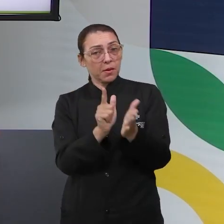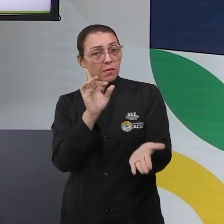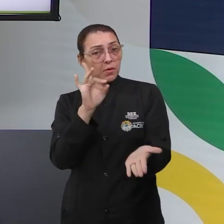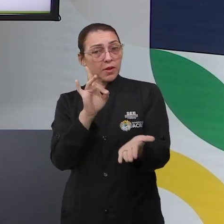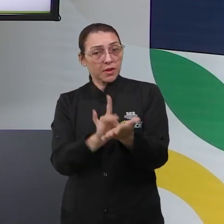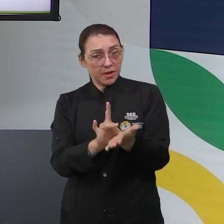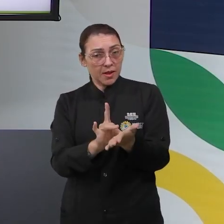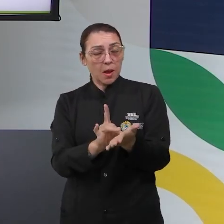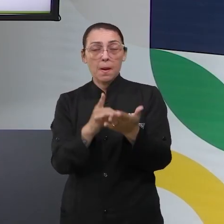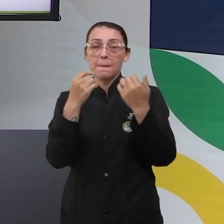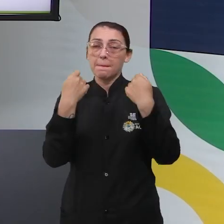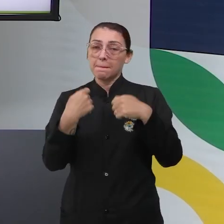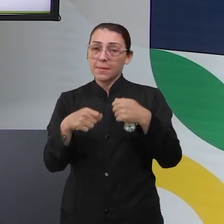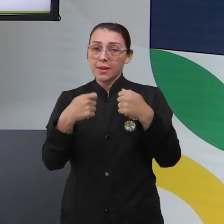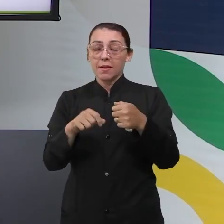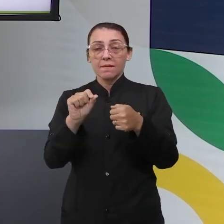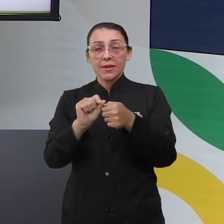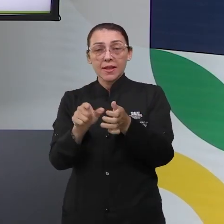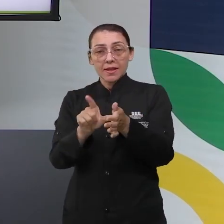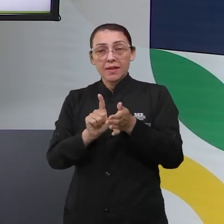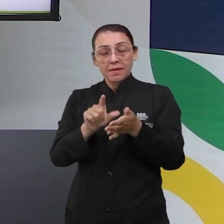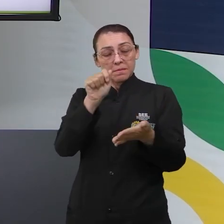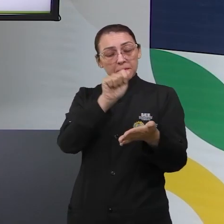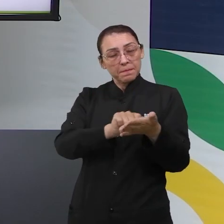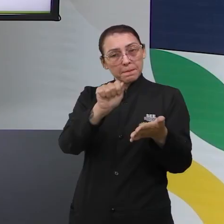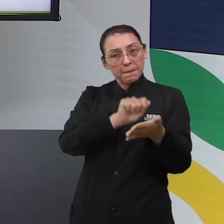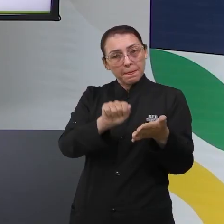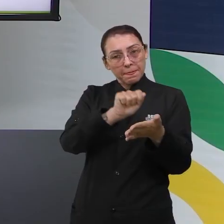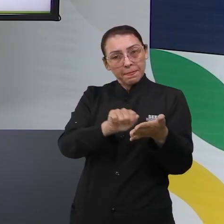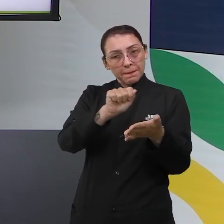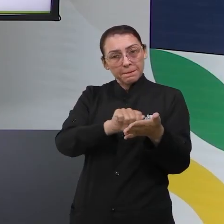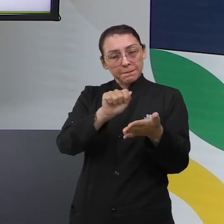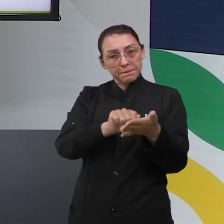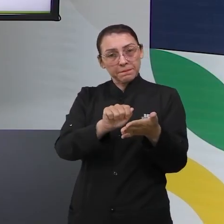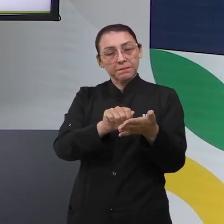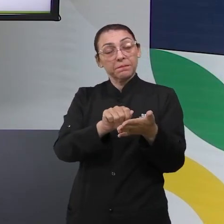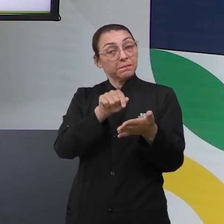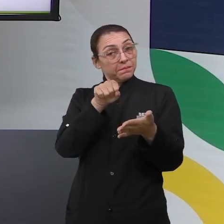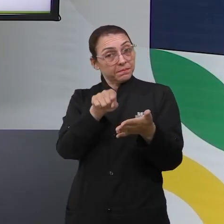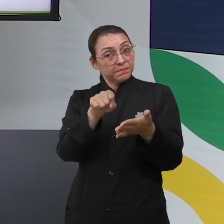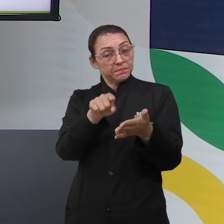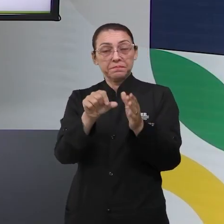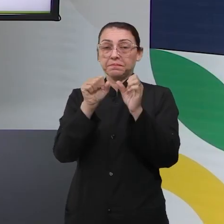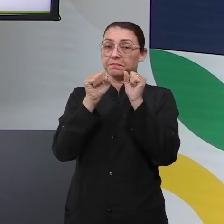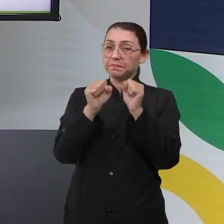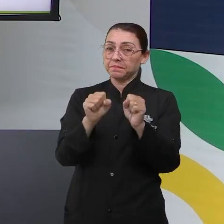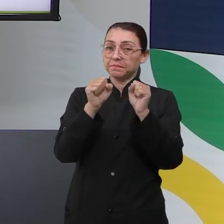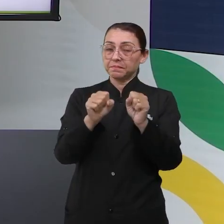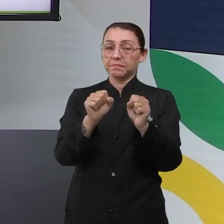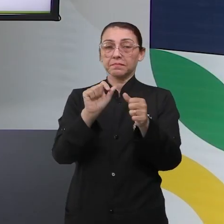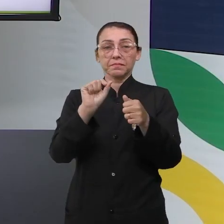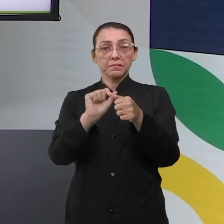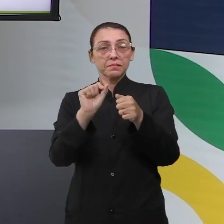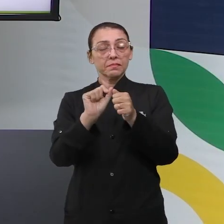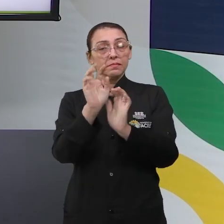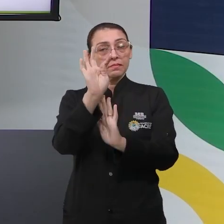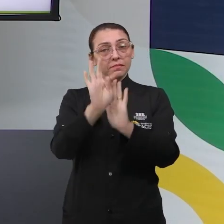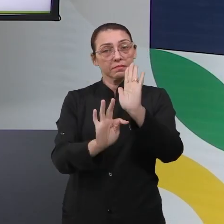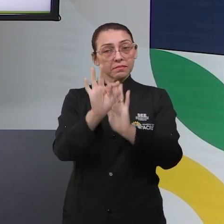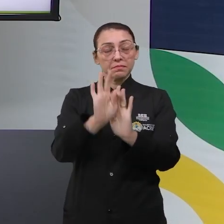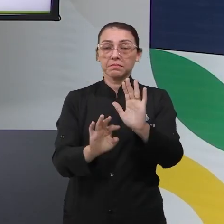lá original, você tem essa folha que dá esse espaço para que você possa construir o seu